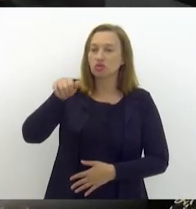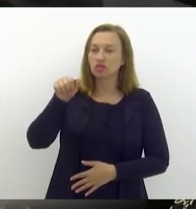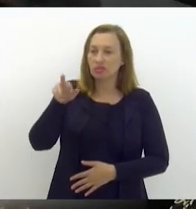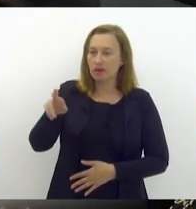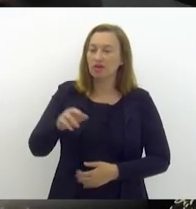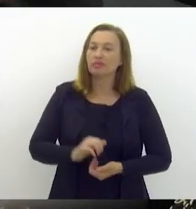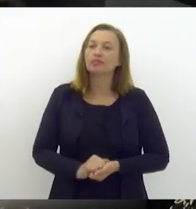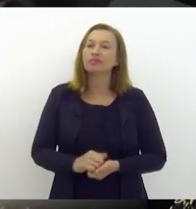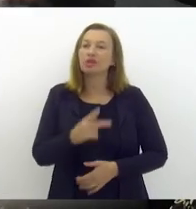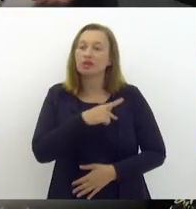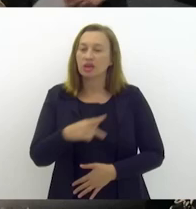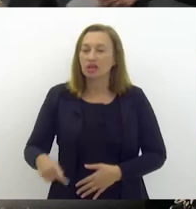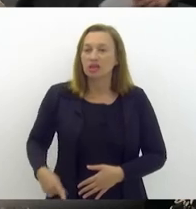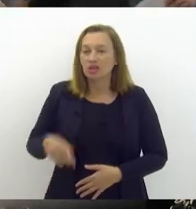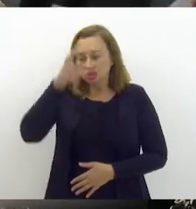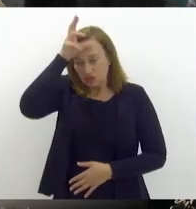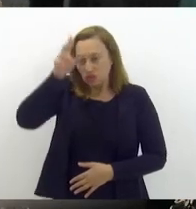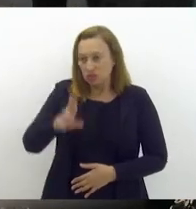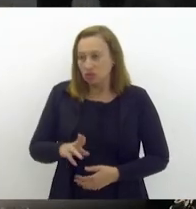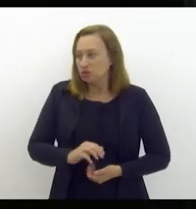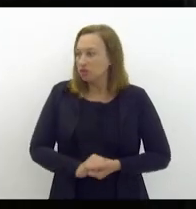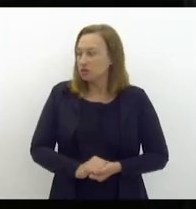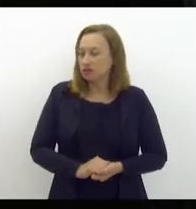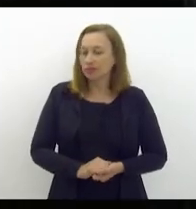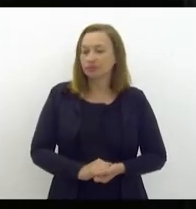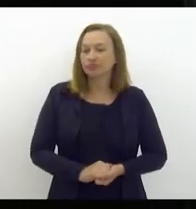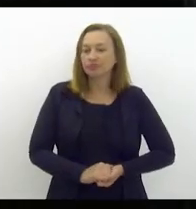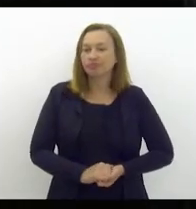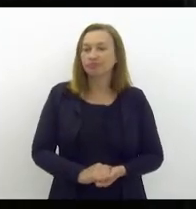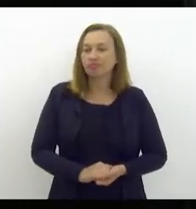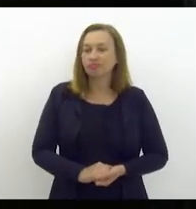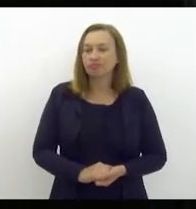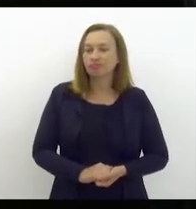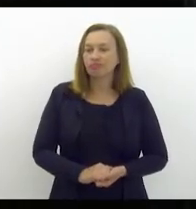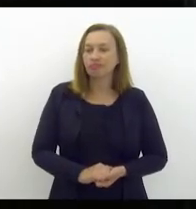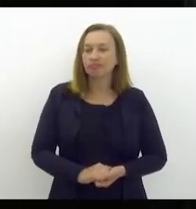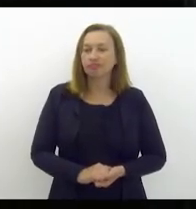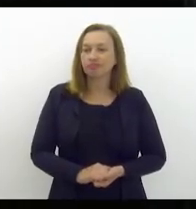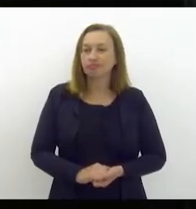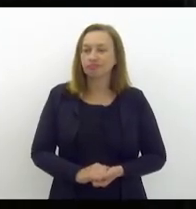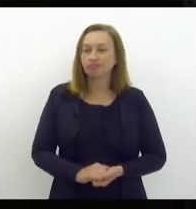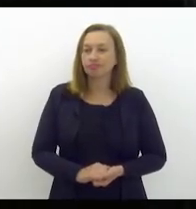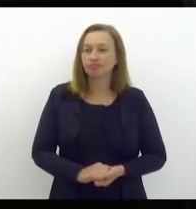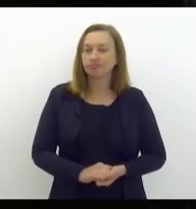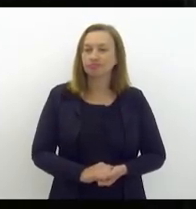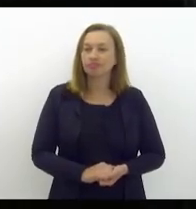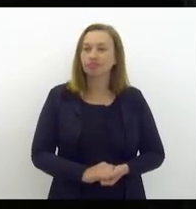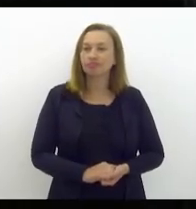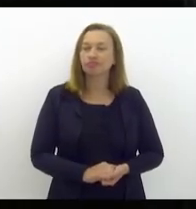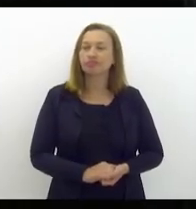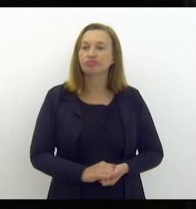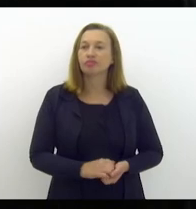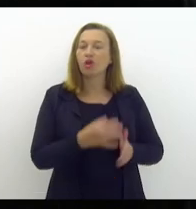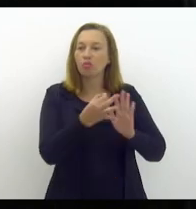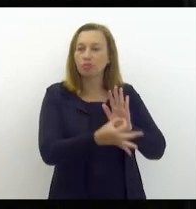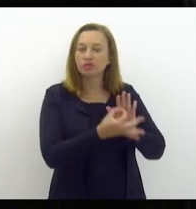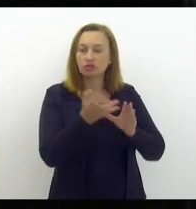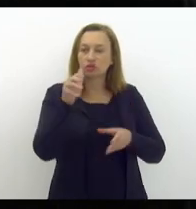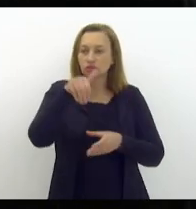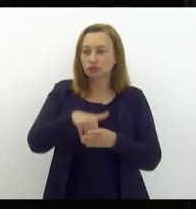presidenta. Tia Ju. Eu vim para cá, para essa manifestar o meu voto contrário,